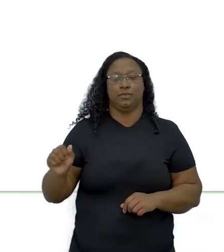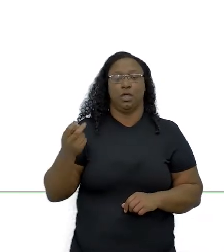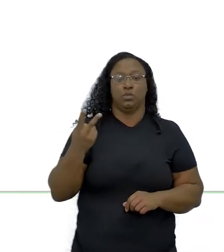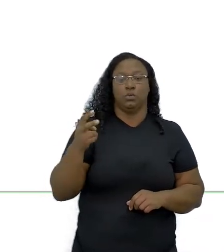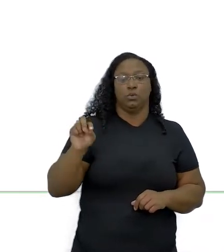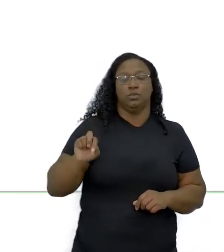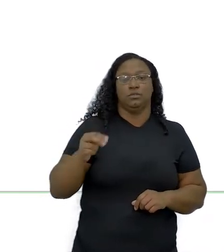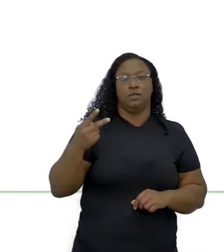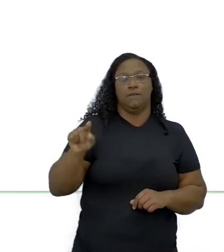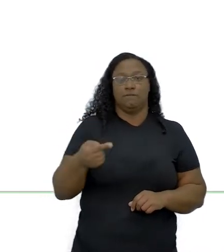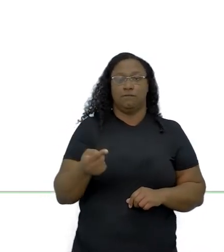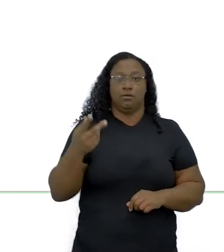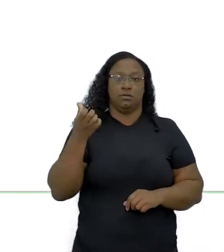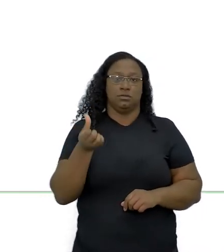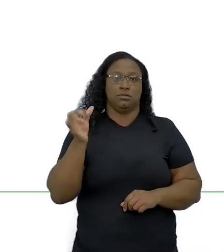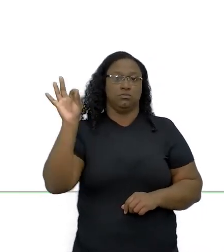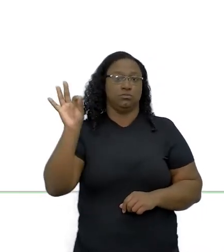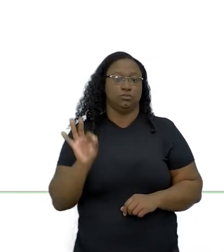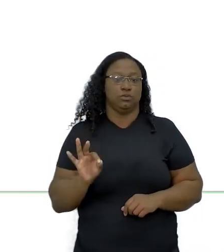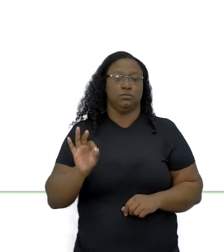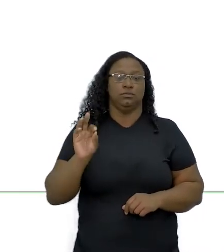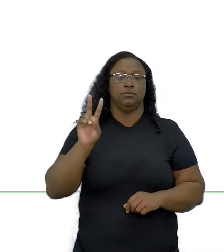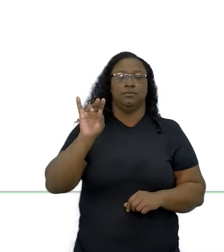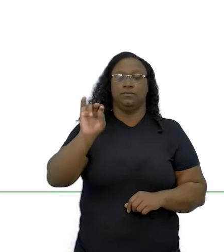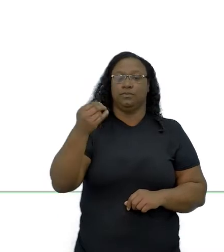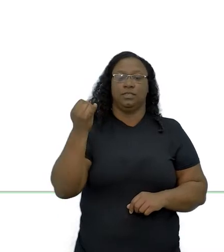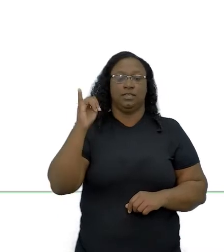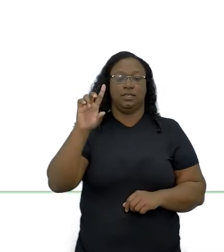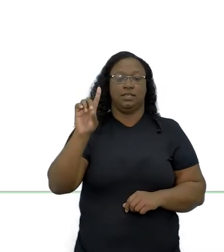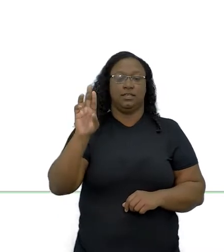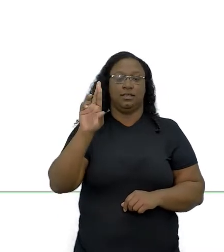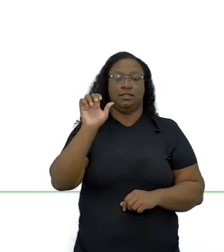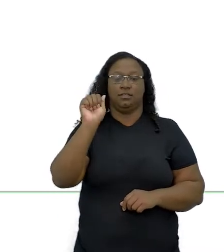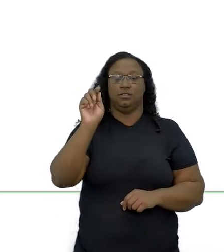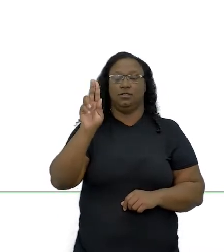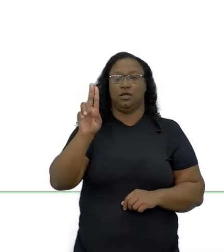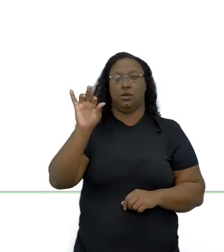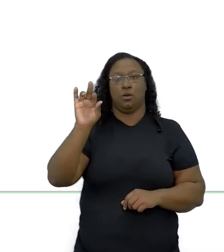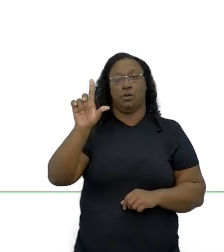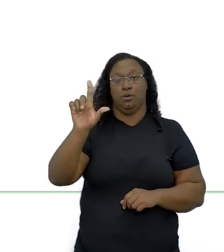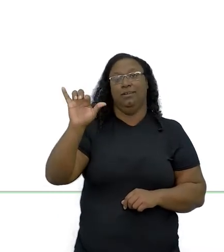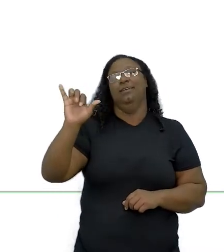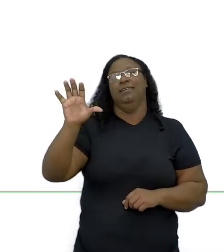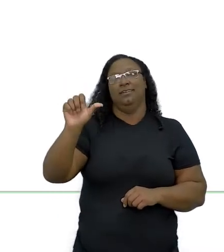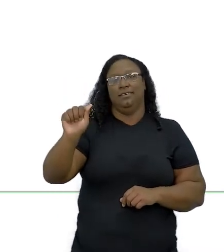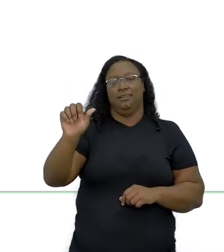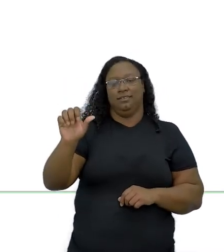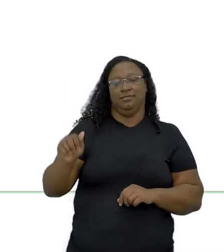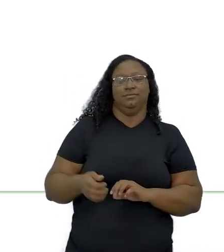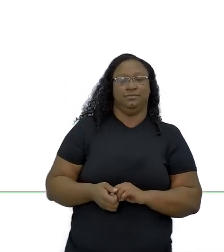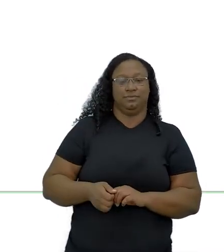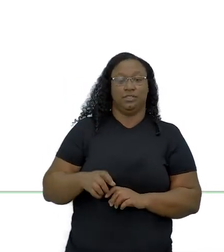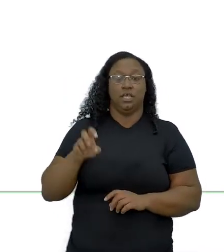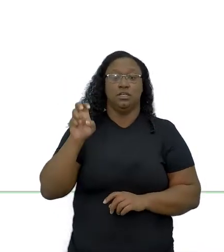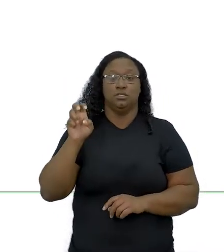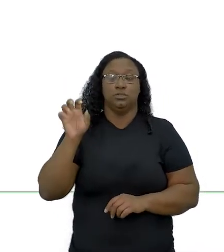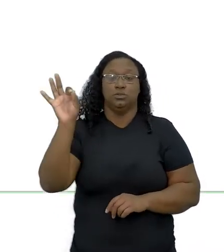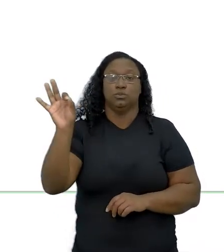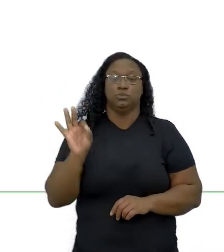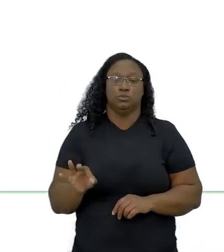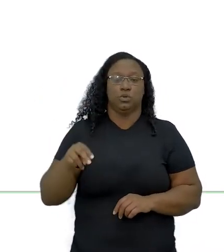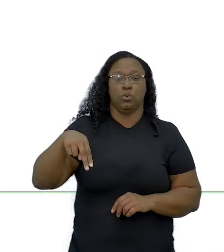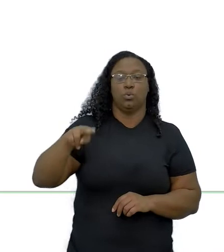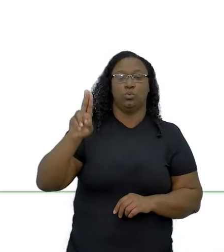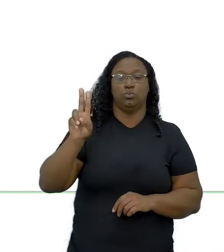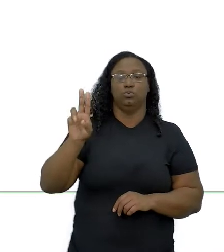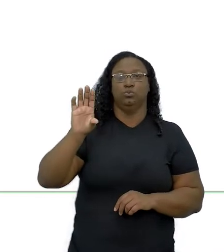2,6% é a hidráulica e 5% é nuclear. Aqui a gente tem 2% com outros recursos. Nesse outro